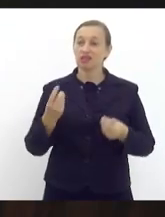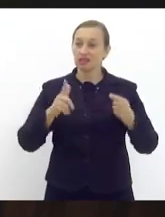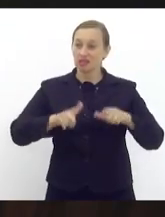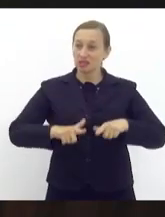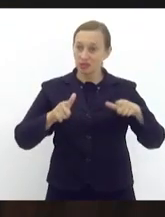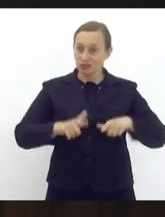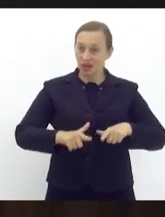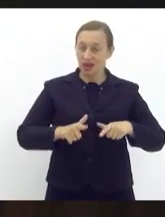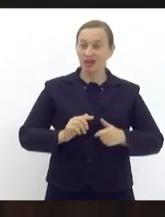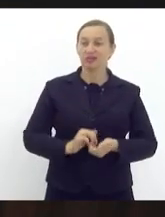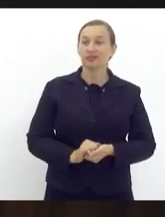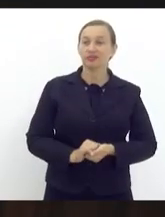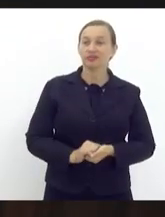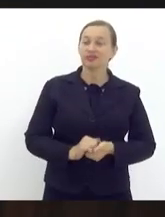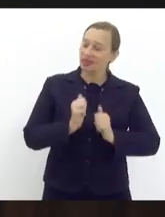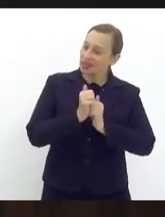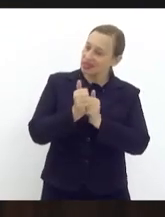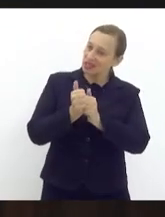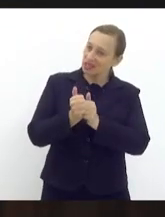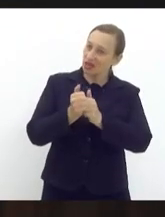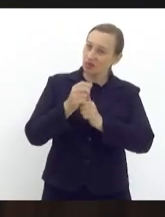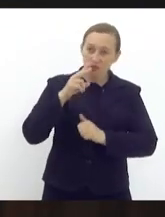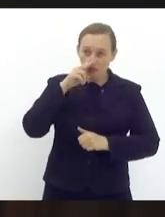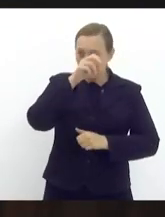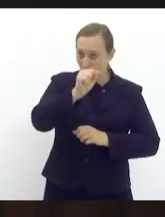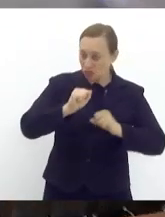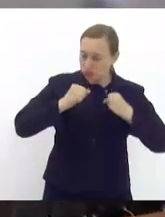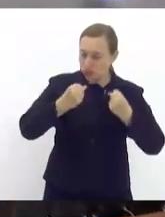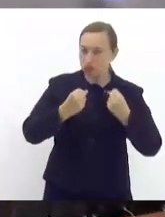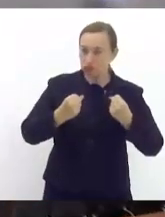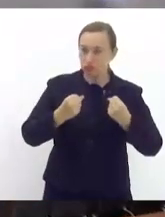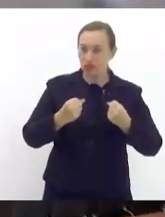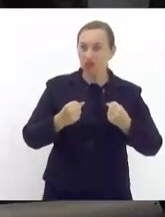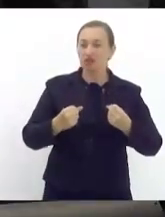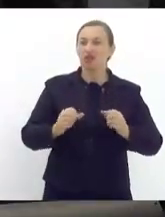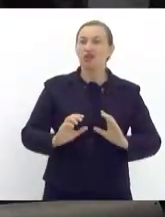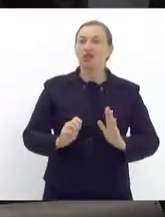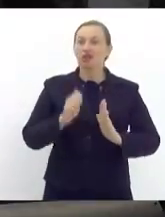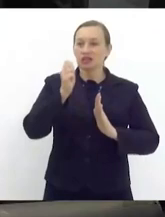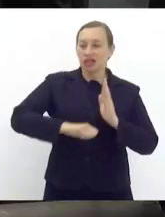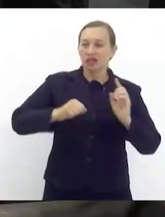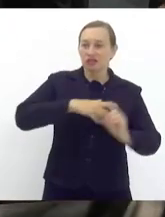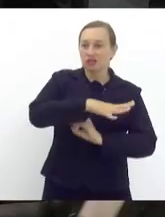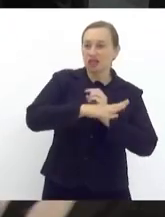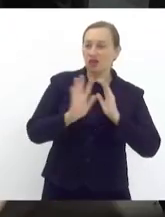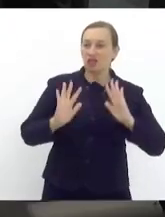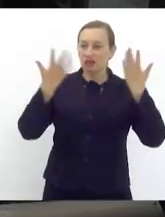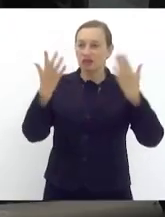presente. Sigamos firme e forte, viva a tarifa social.